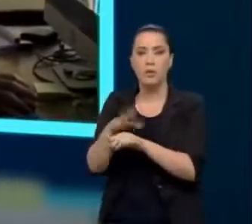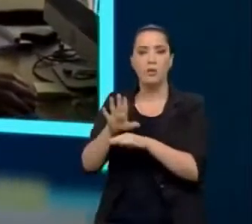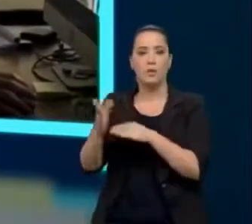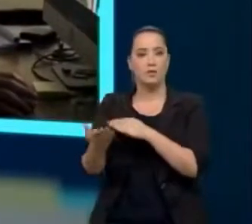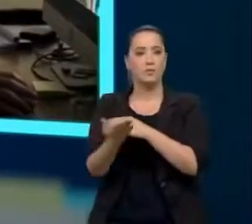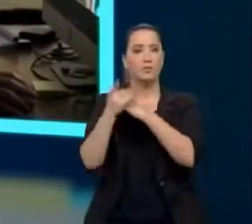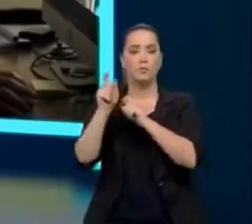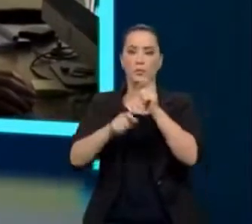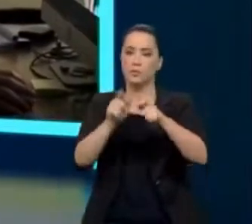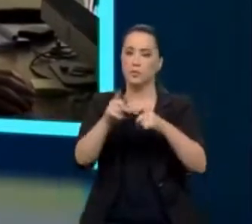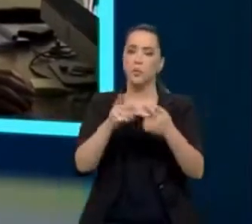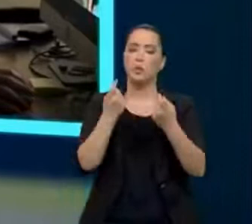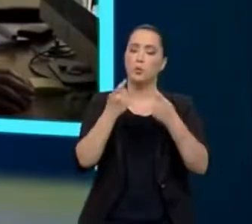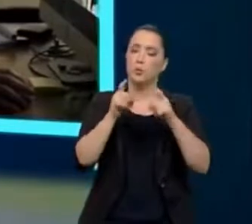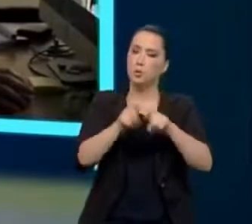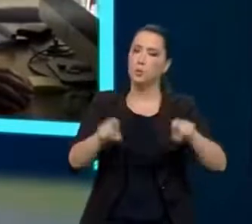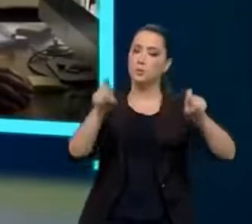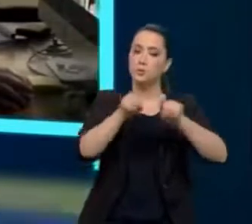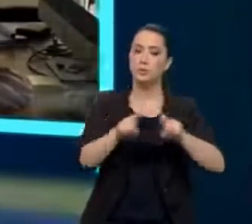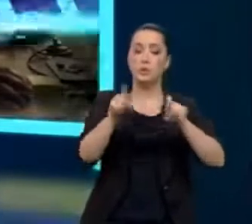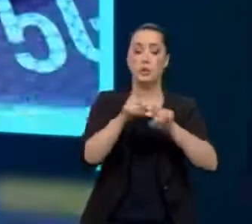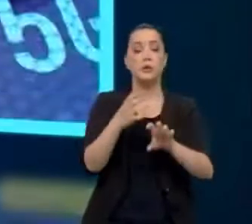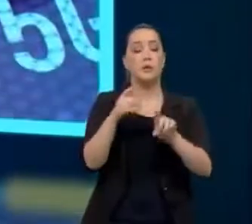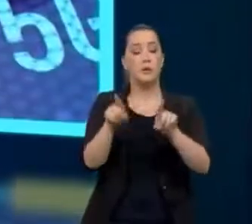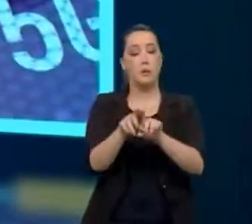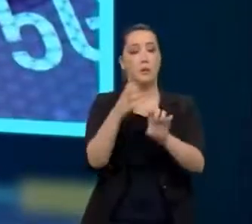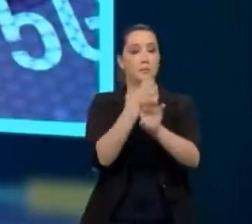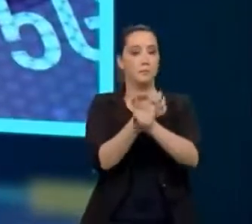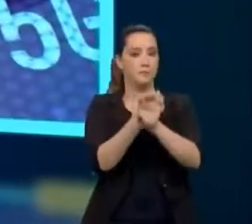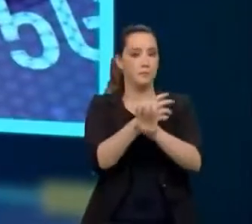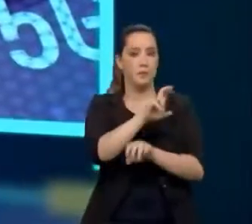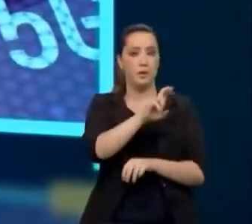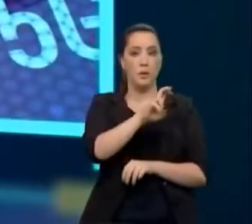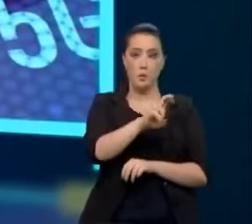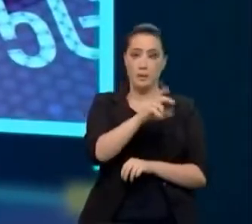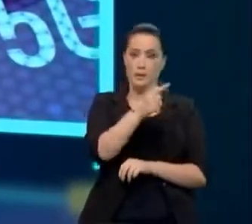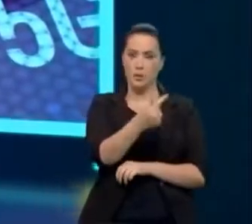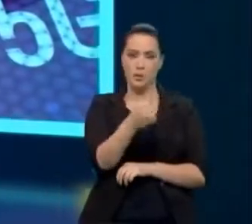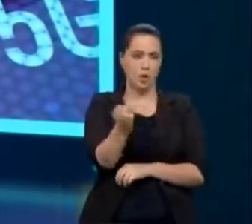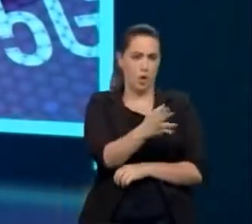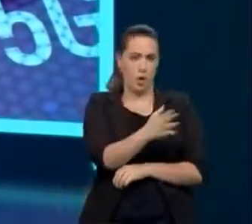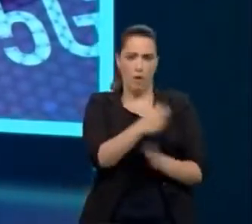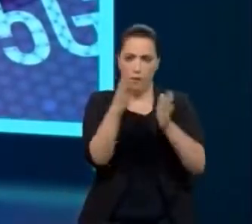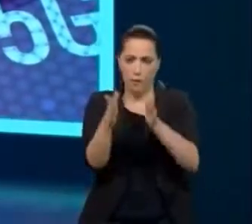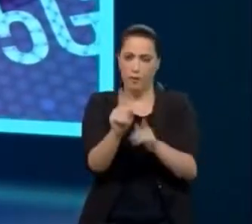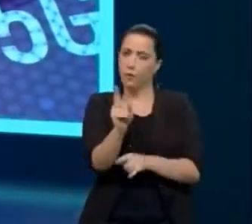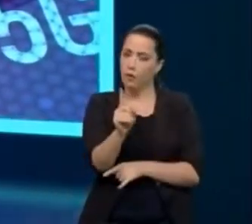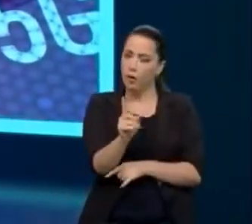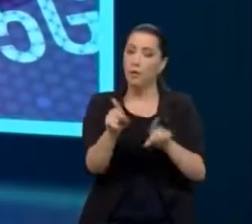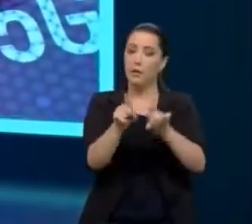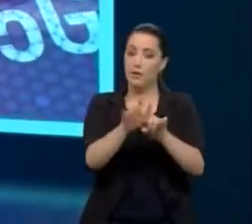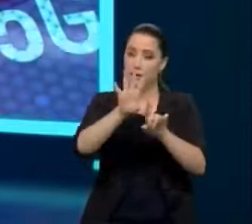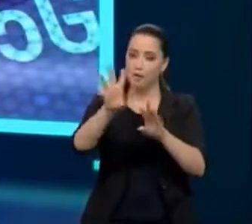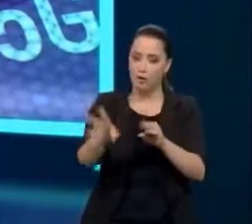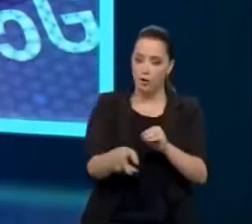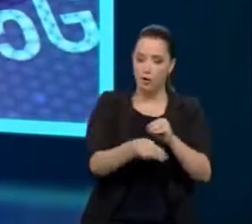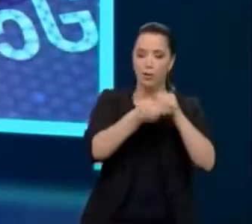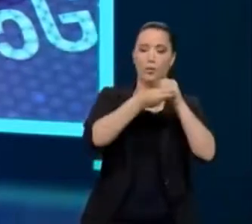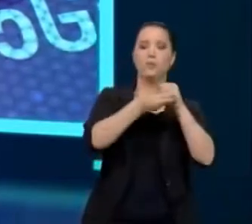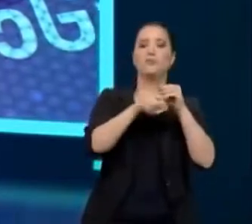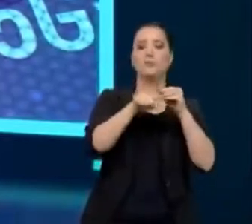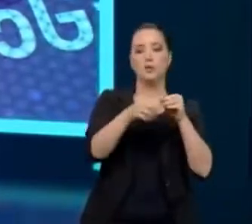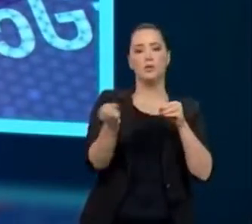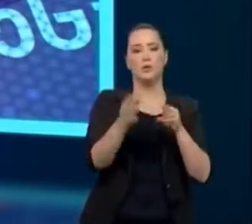pessoais virtuais e fazer transmissões em vídeo. O 5G não é uma nova fase após o 4G, mas sim uma